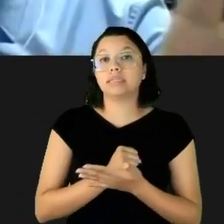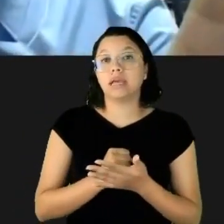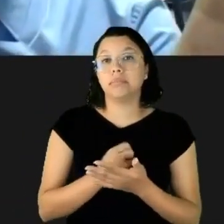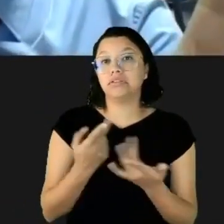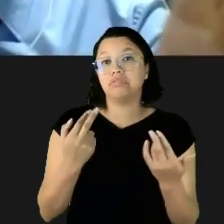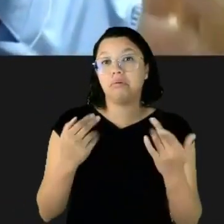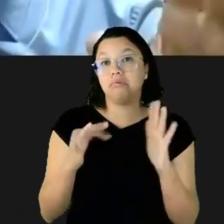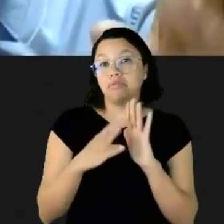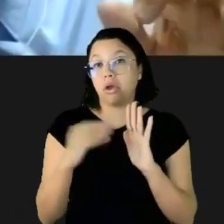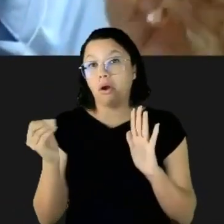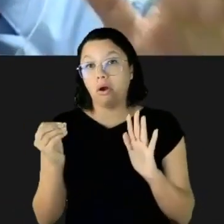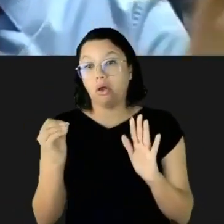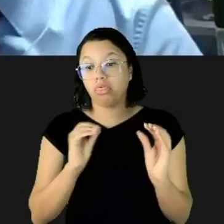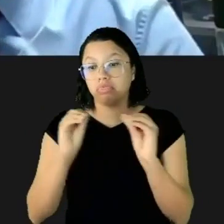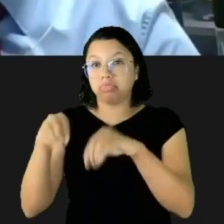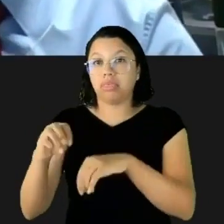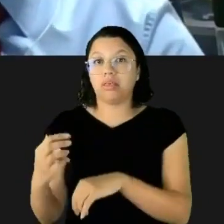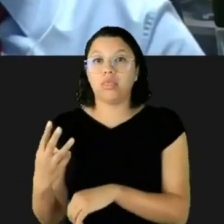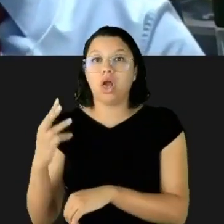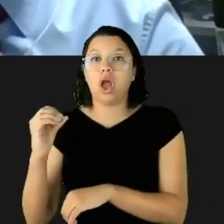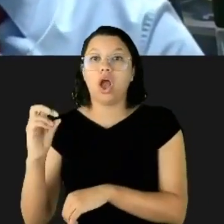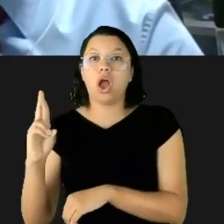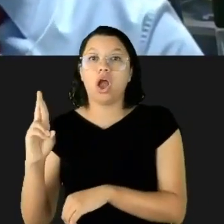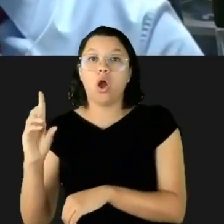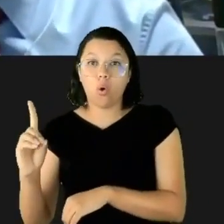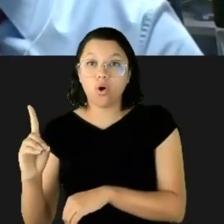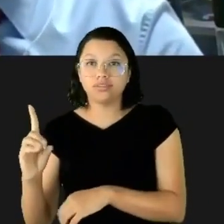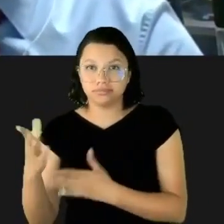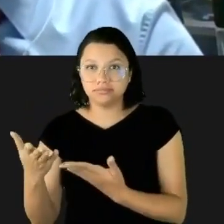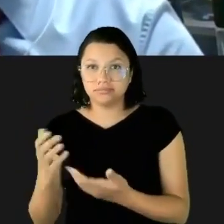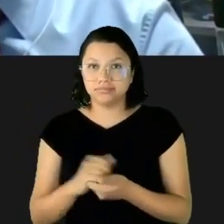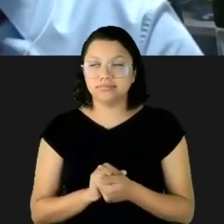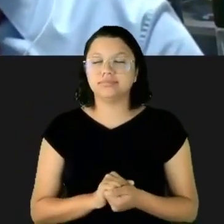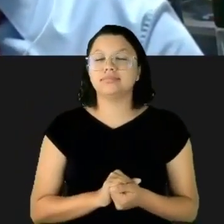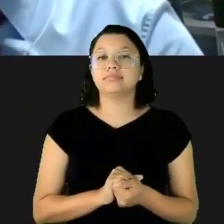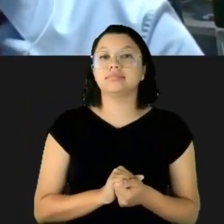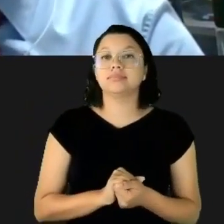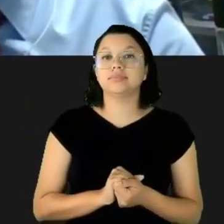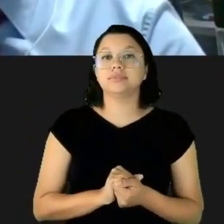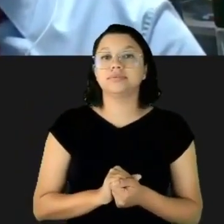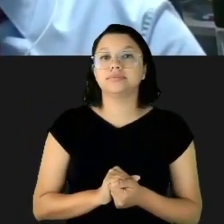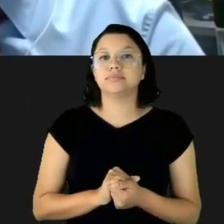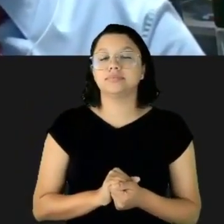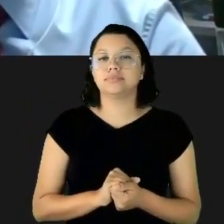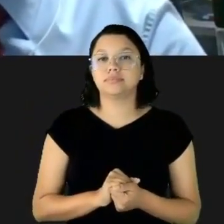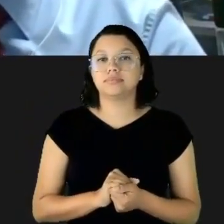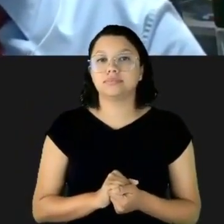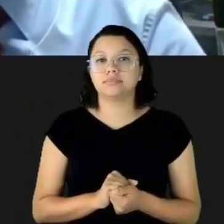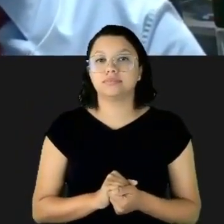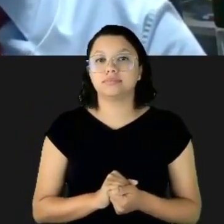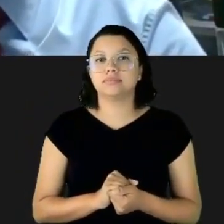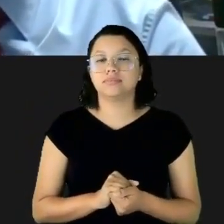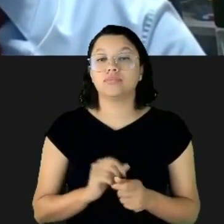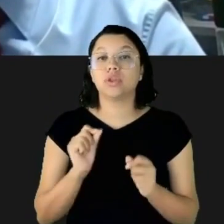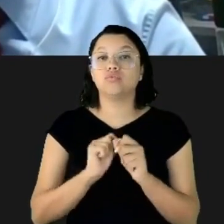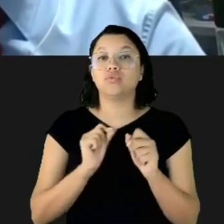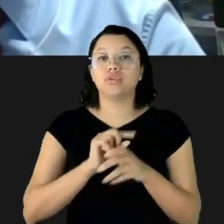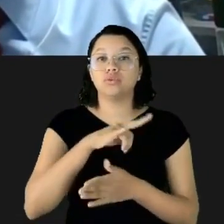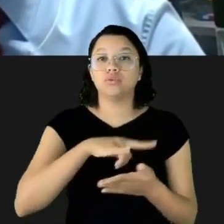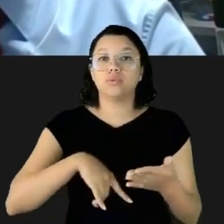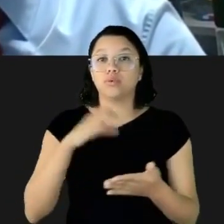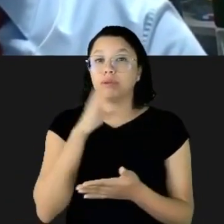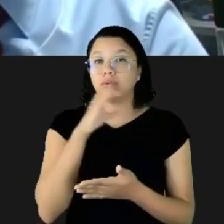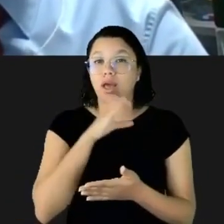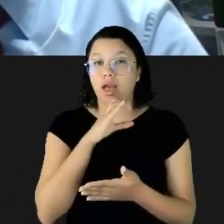você colhe e copia do Word lá da seguinte forma vou fazer uma uma um modelo